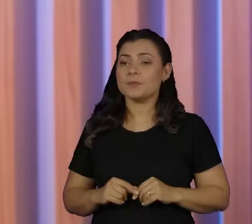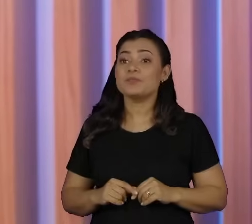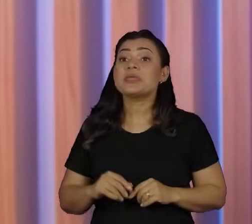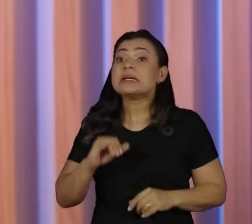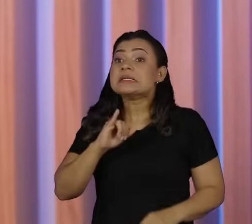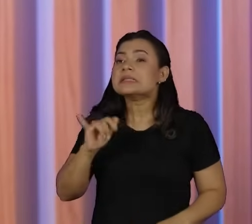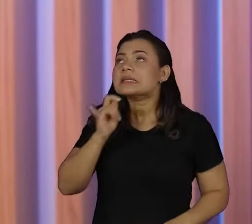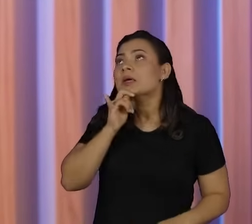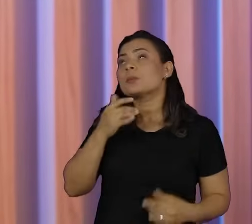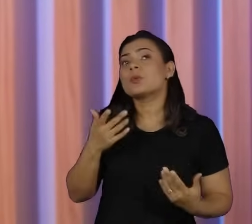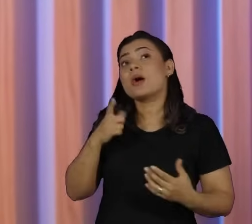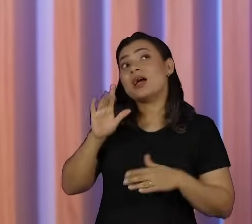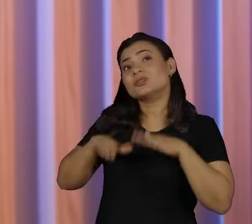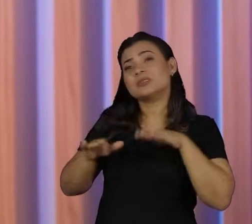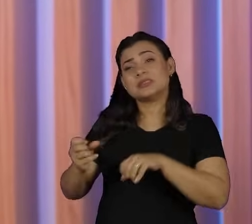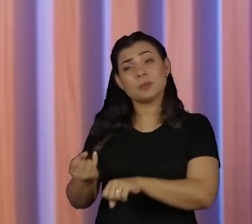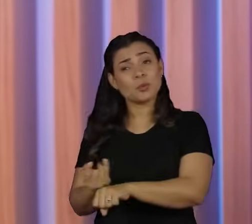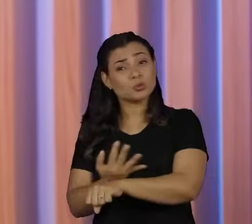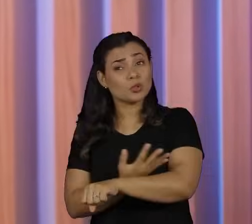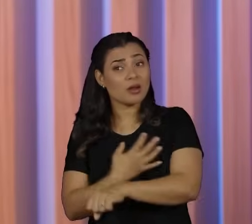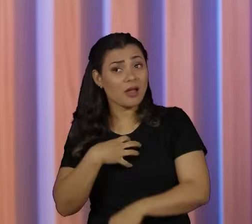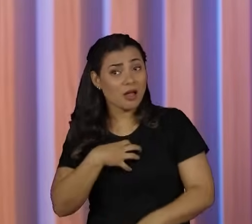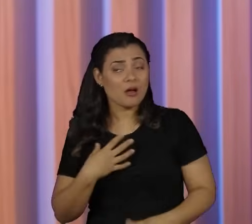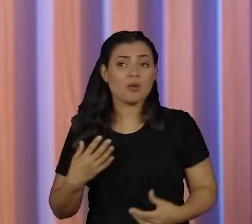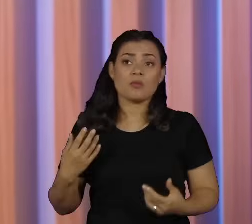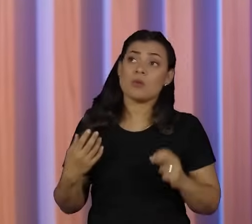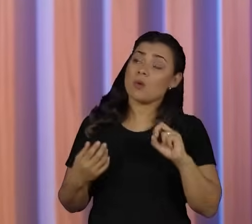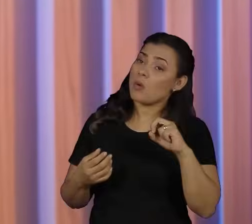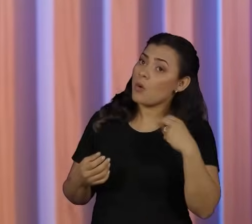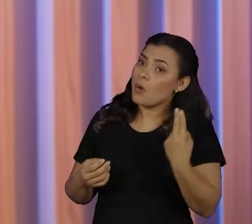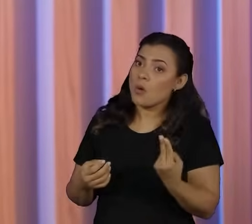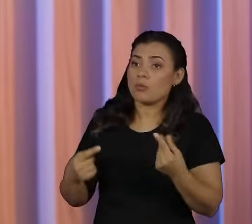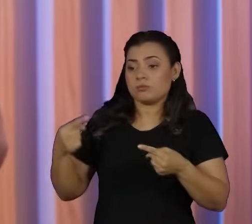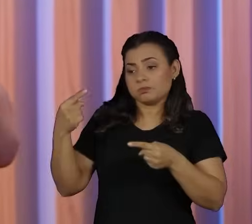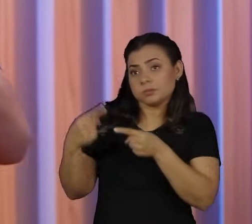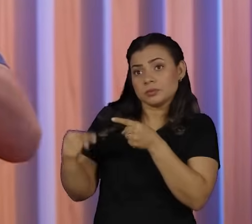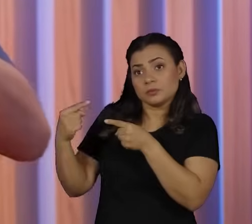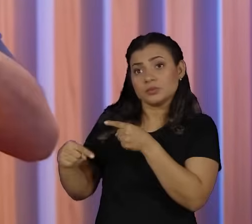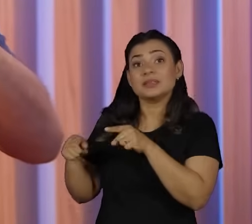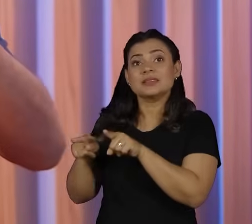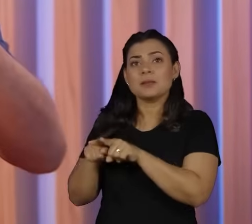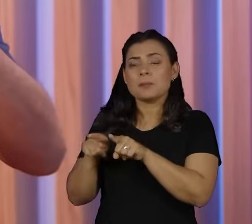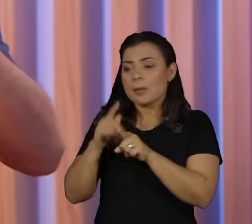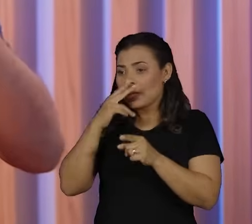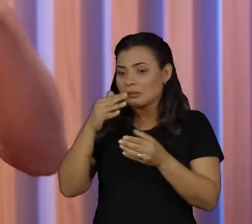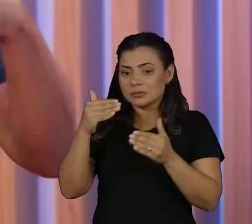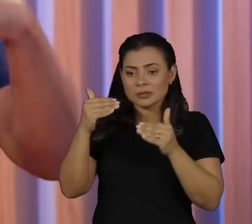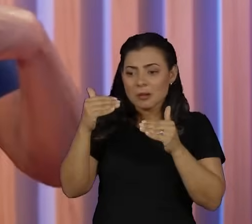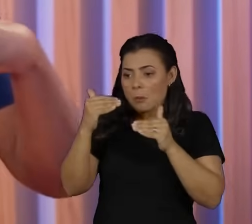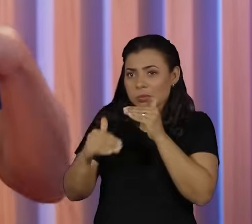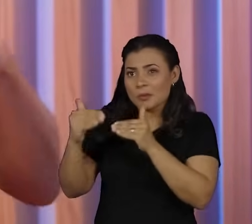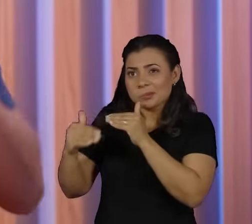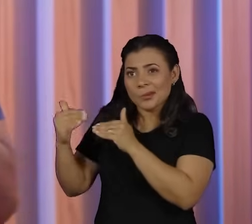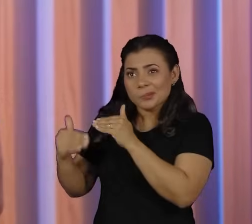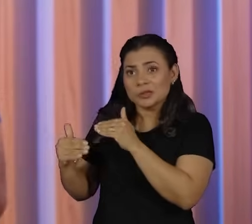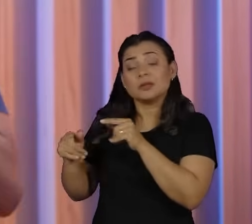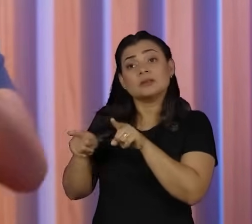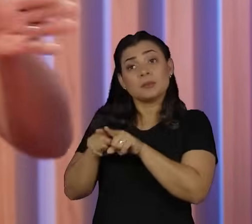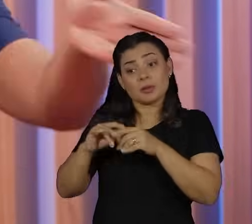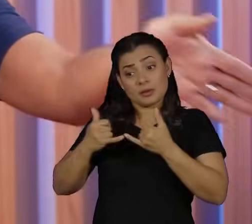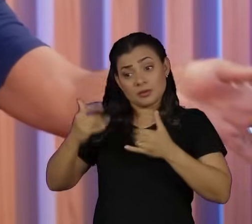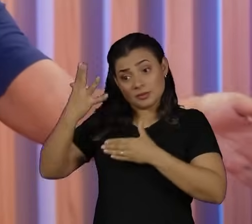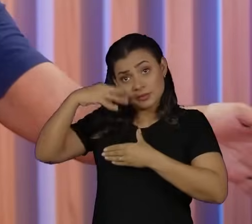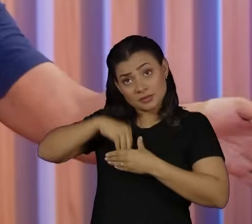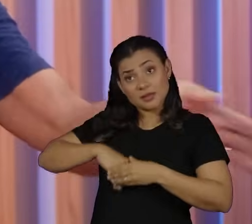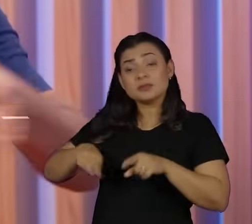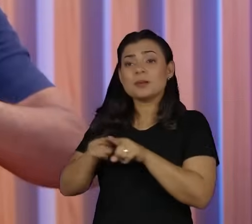seja por uma questão emocional, por exemplo, há uma desarmonia que vai chegar a um desequilíbrio, isso a nível energético, até